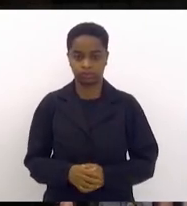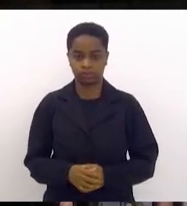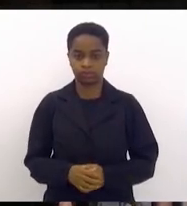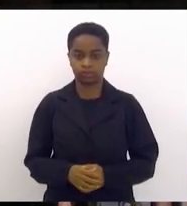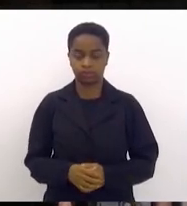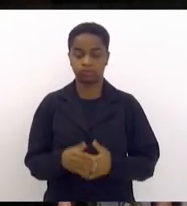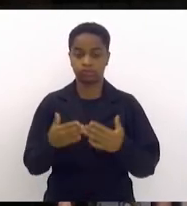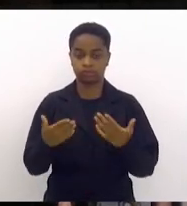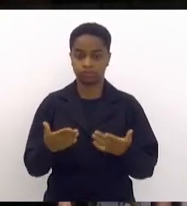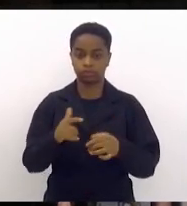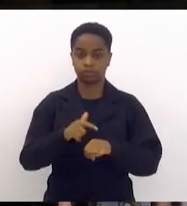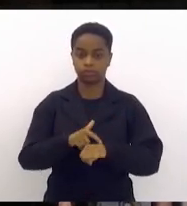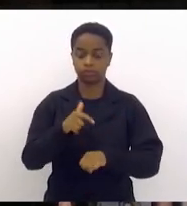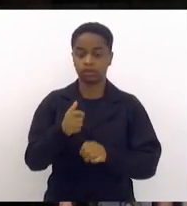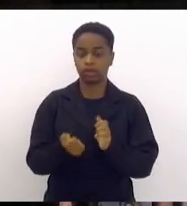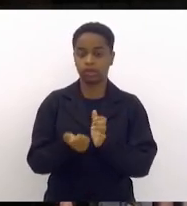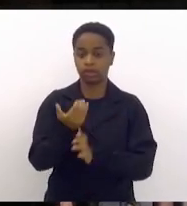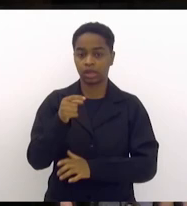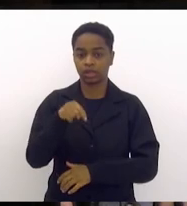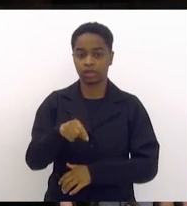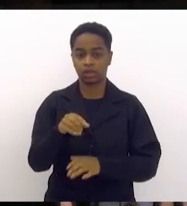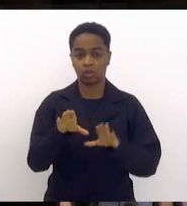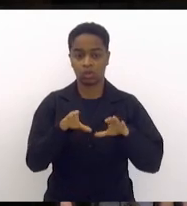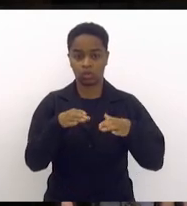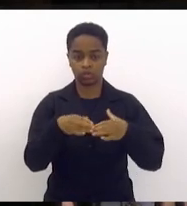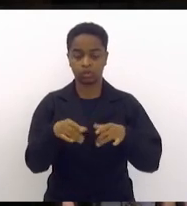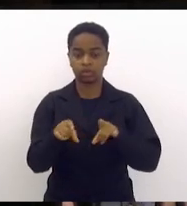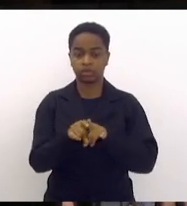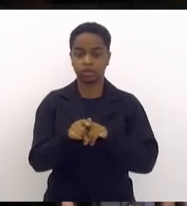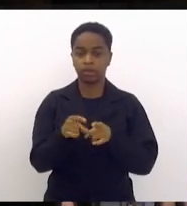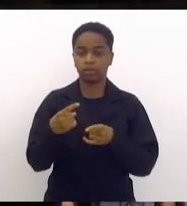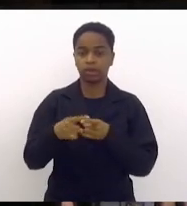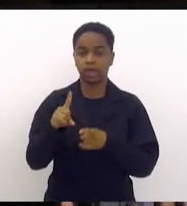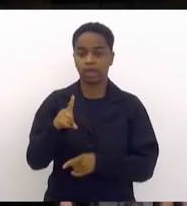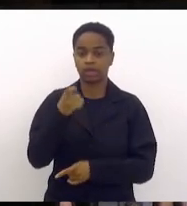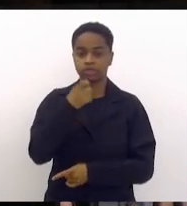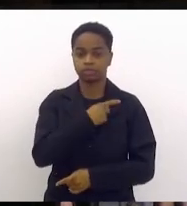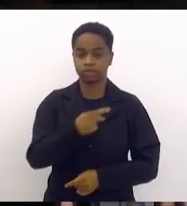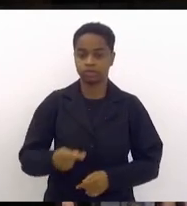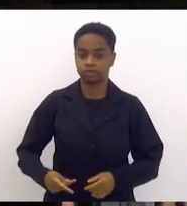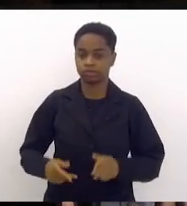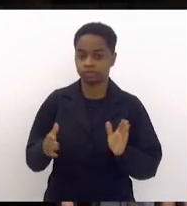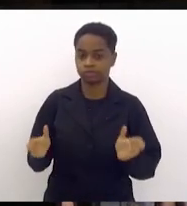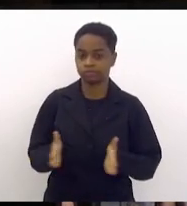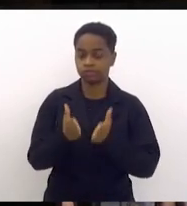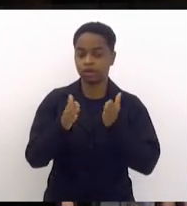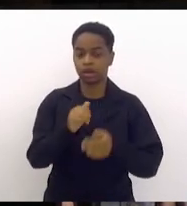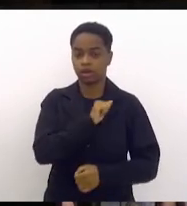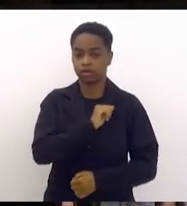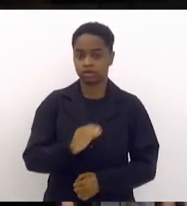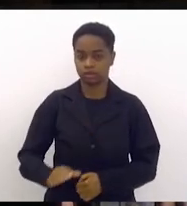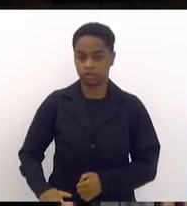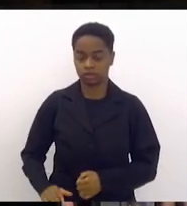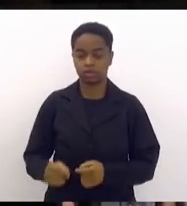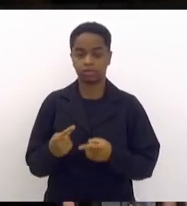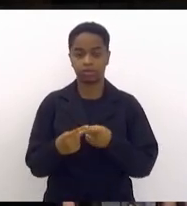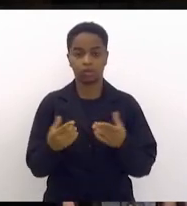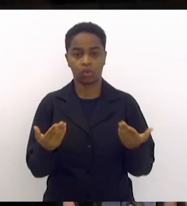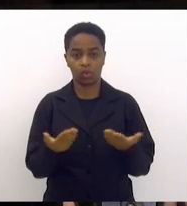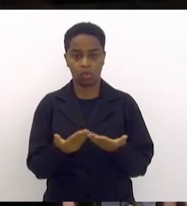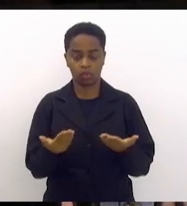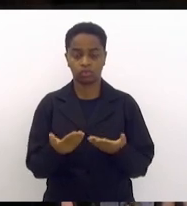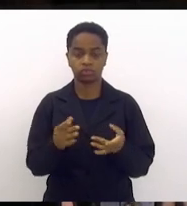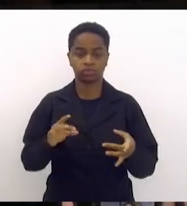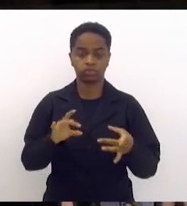ao instalar essa comissão muito também por estímulo do ex-presidente Desta Casa André ciciliano que hoje não é responde por